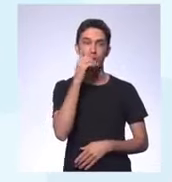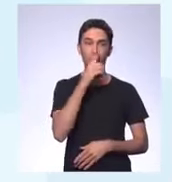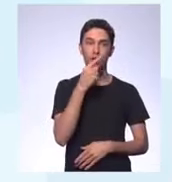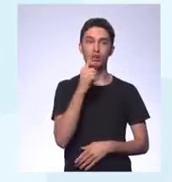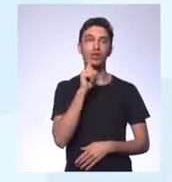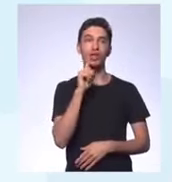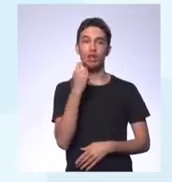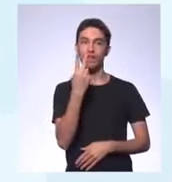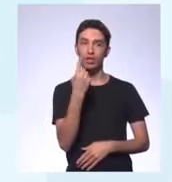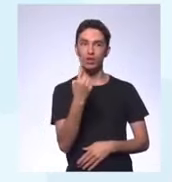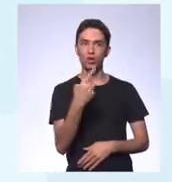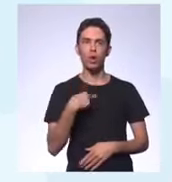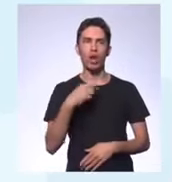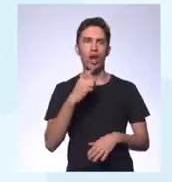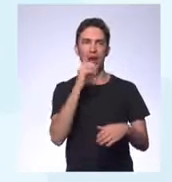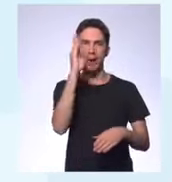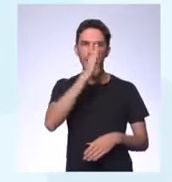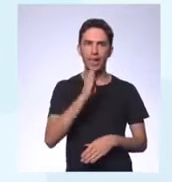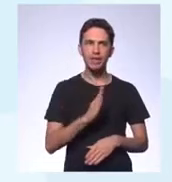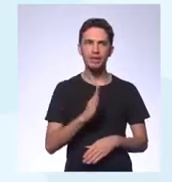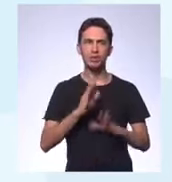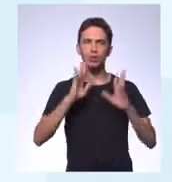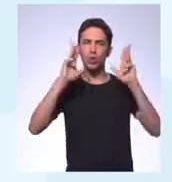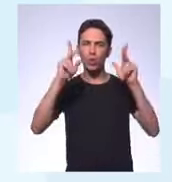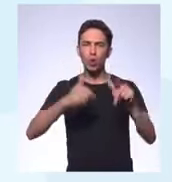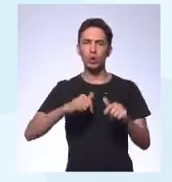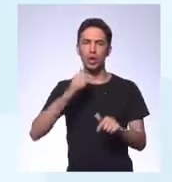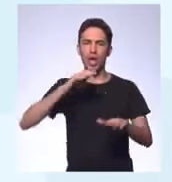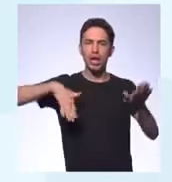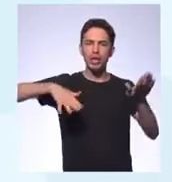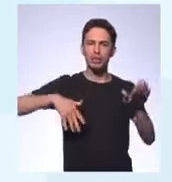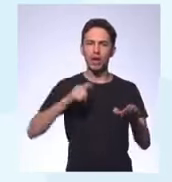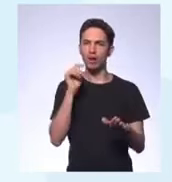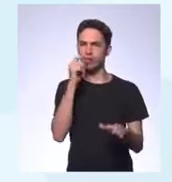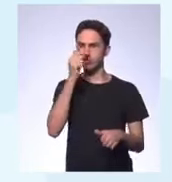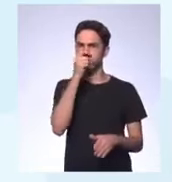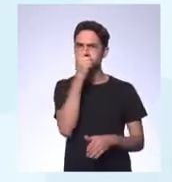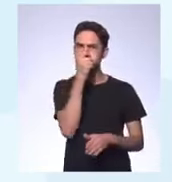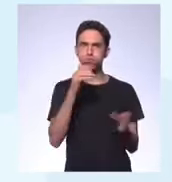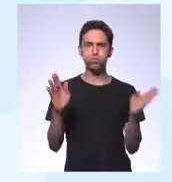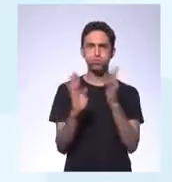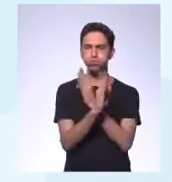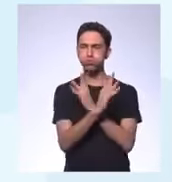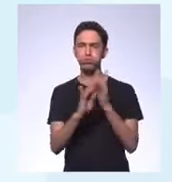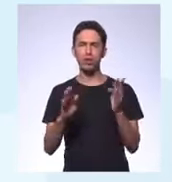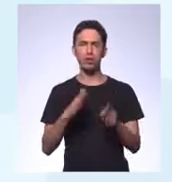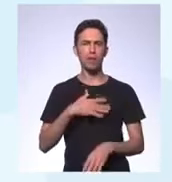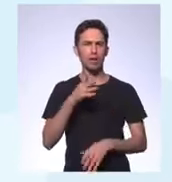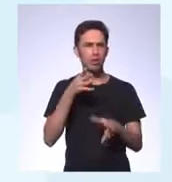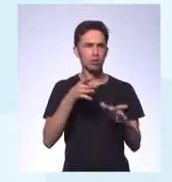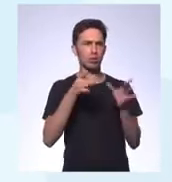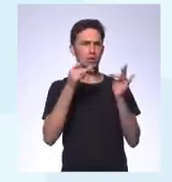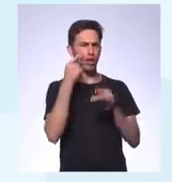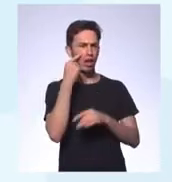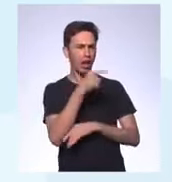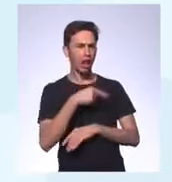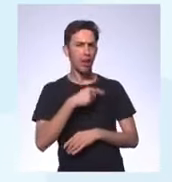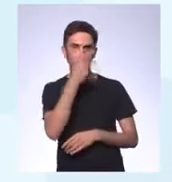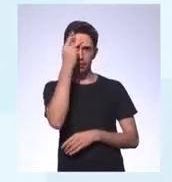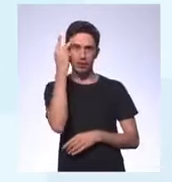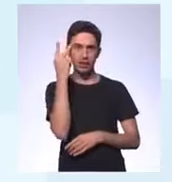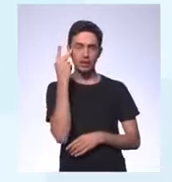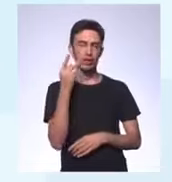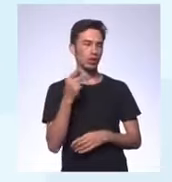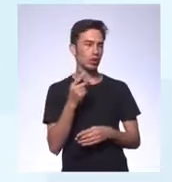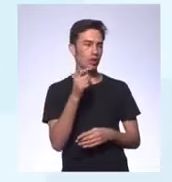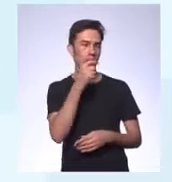de todo o país ficaram lotadas. O que mais chamou a atenção foi o número de pais que estavam acompanhados de seus filhos com idade média